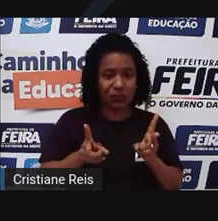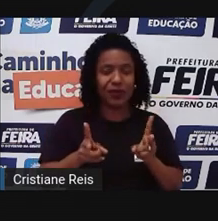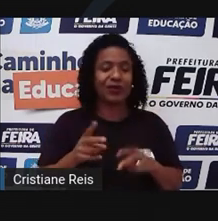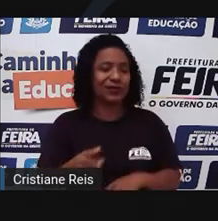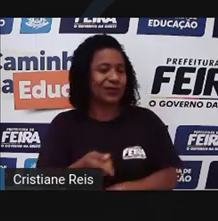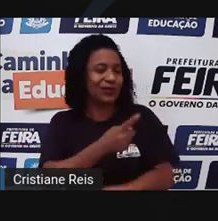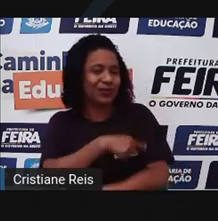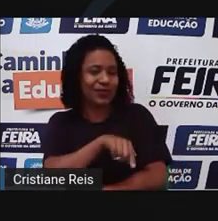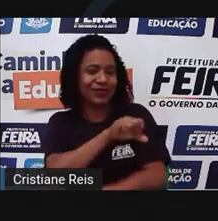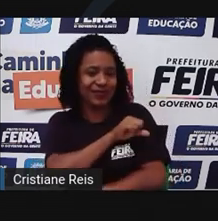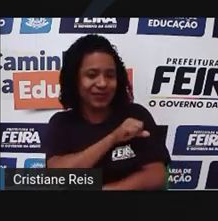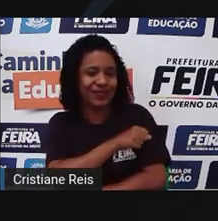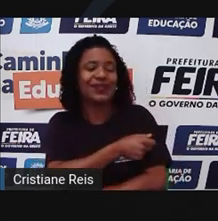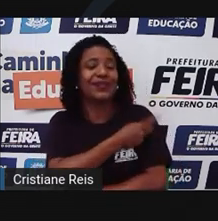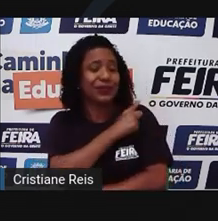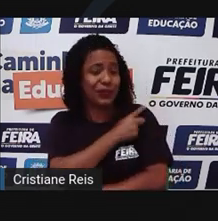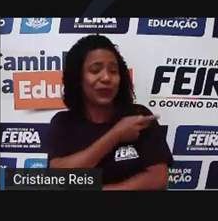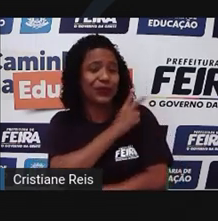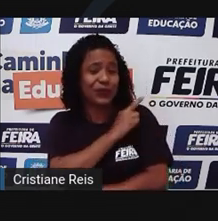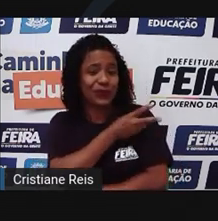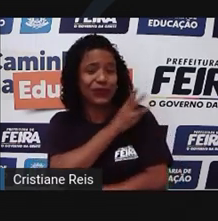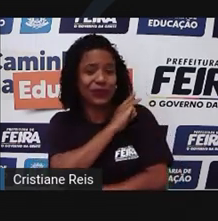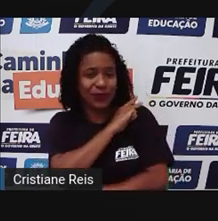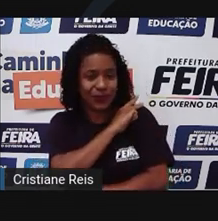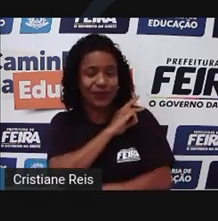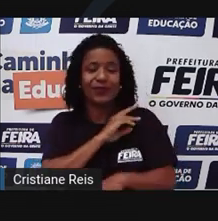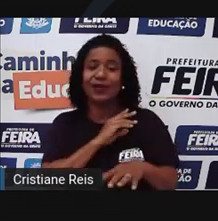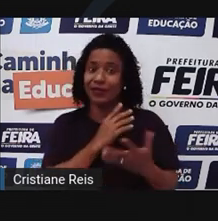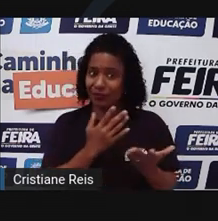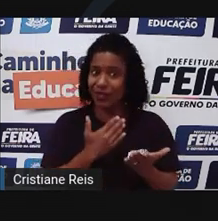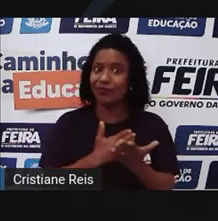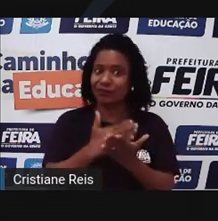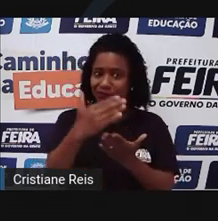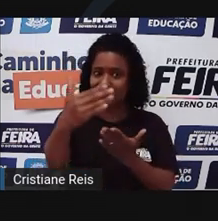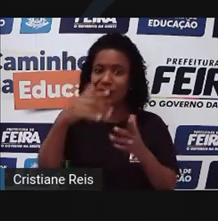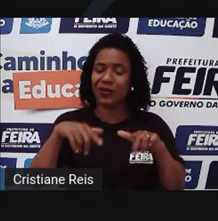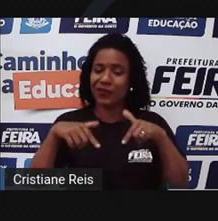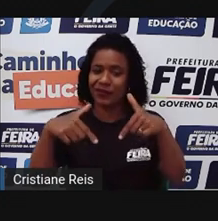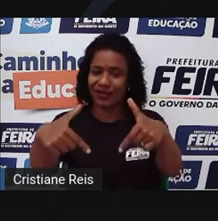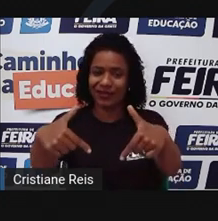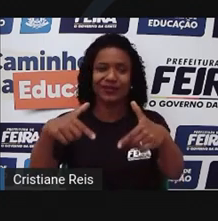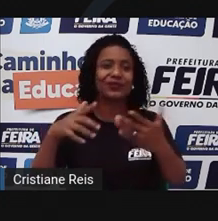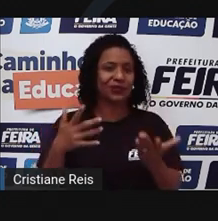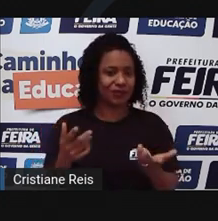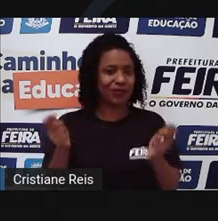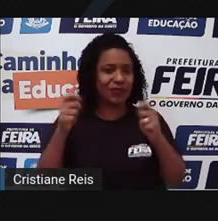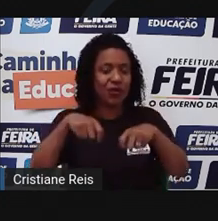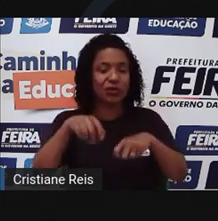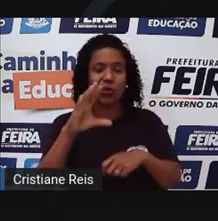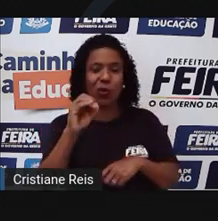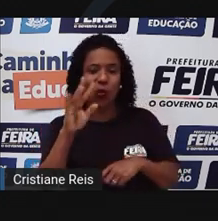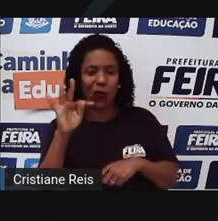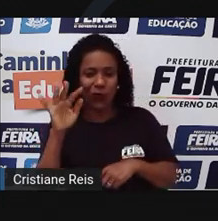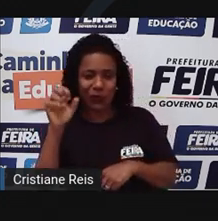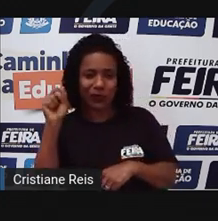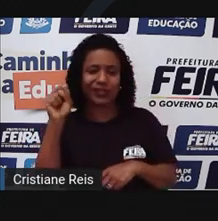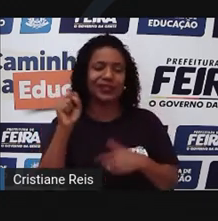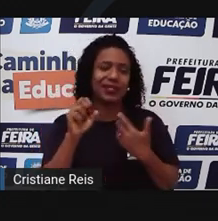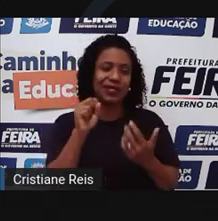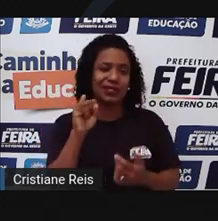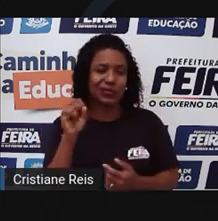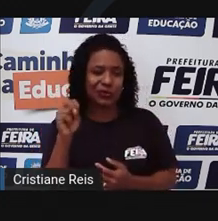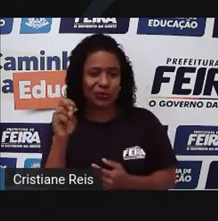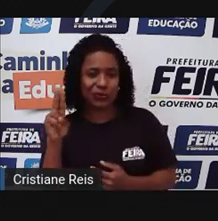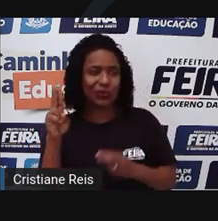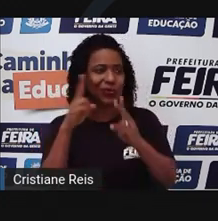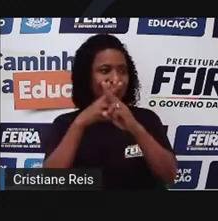ensino médio. E aí, a partir do ensino médio, já houve um grande avanço com a política de cotas, com a política do SISU, com o